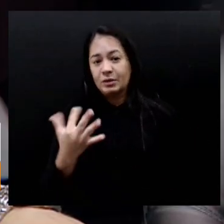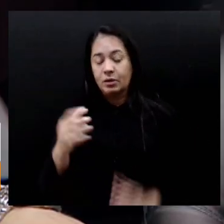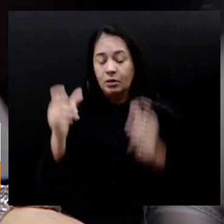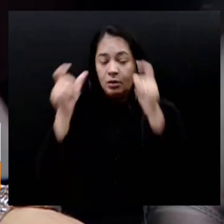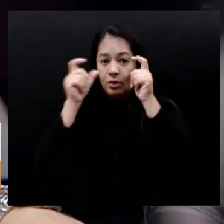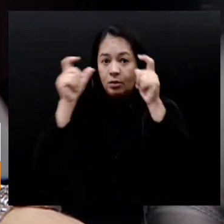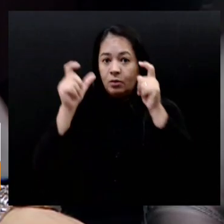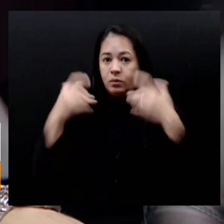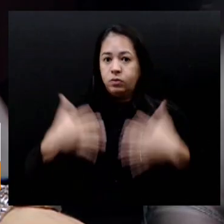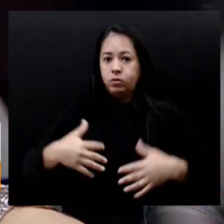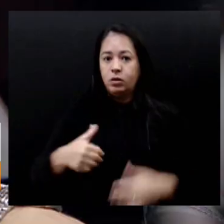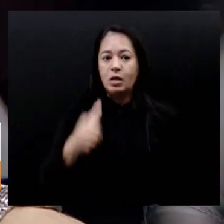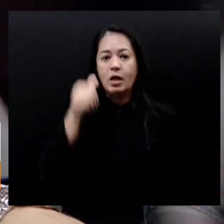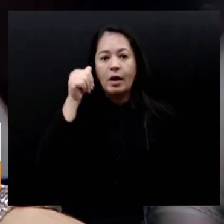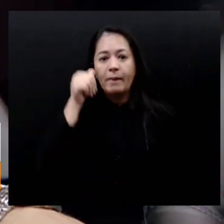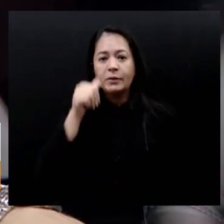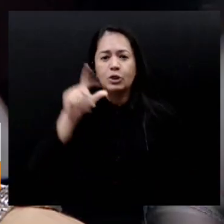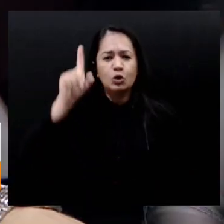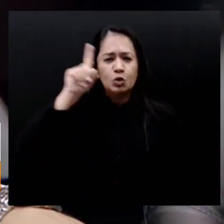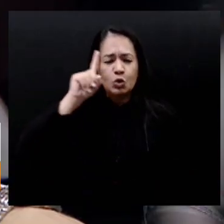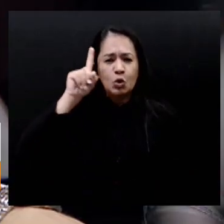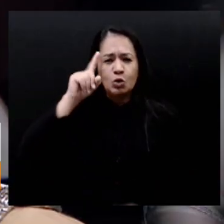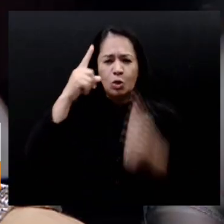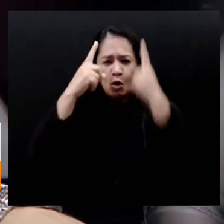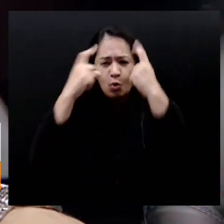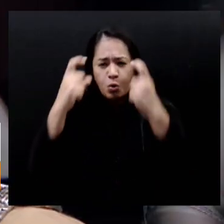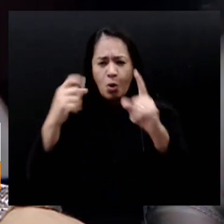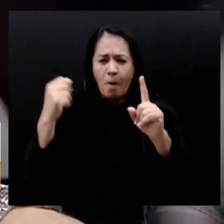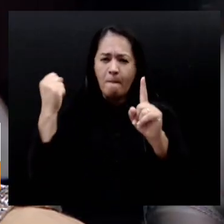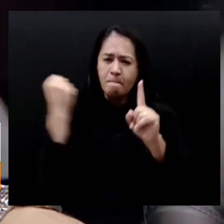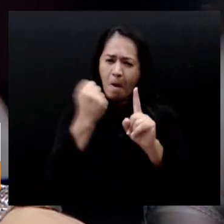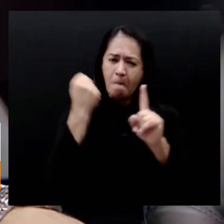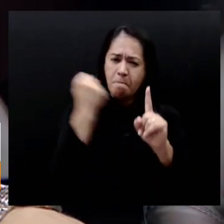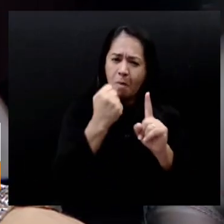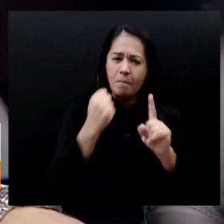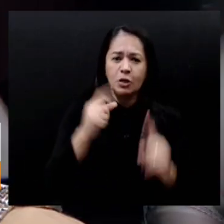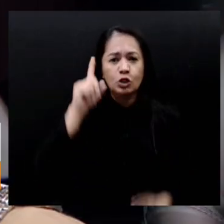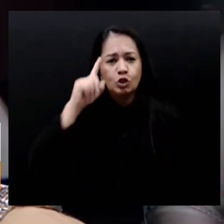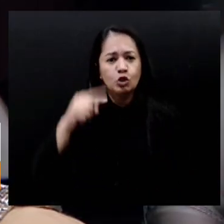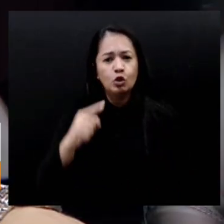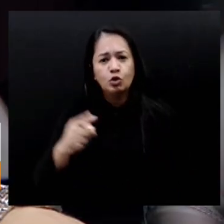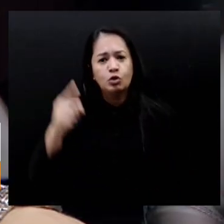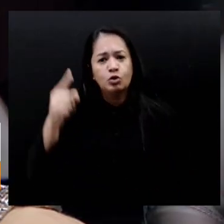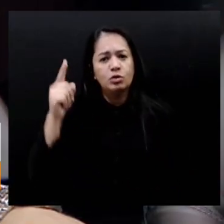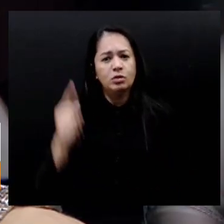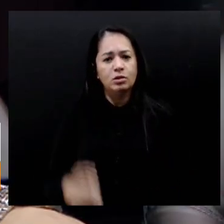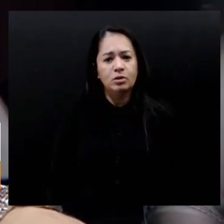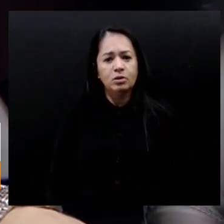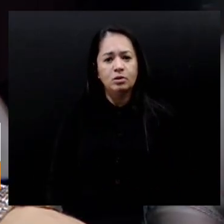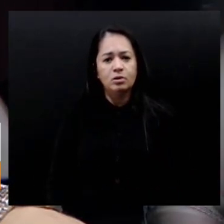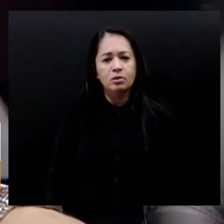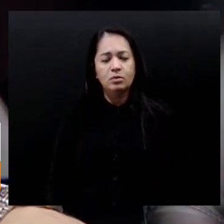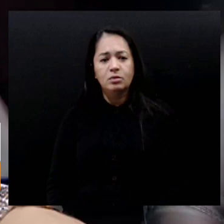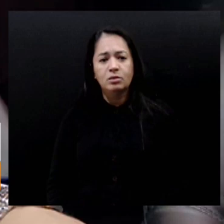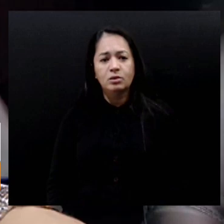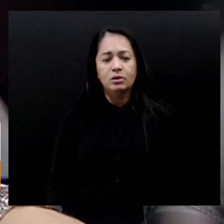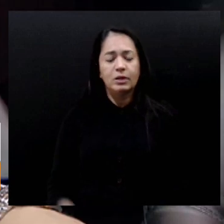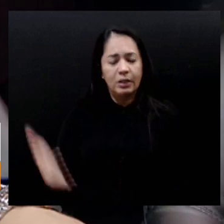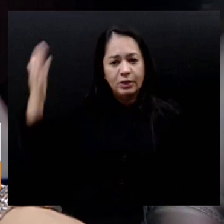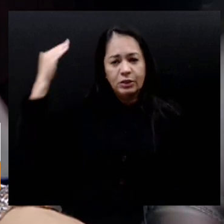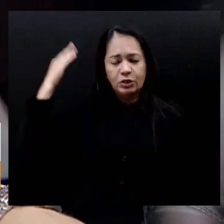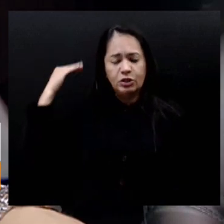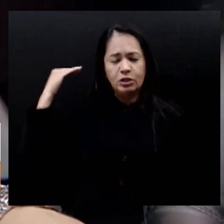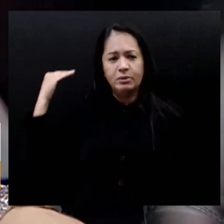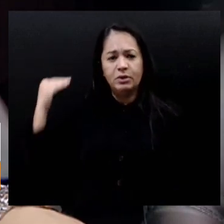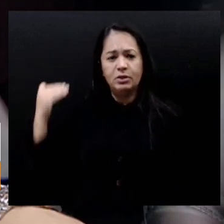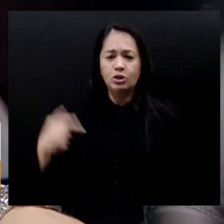violentadas todos os dias, mortas. Eu faço o tribunal do júri, antigamente os casos, só para concluir essa por parte, favor, doutora. Antigamente os